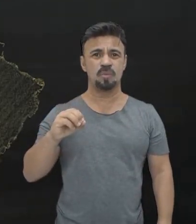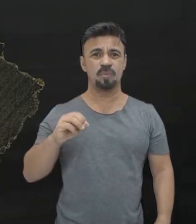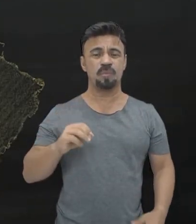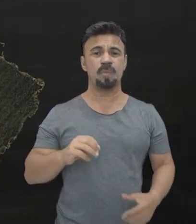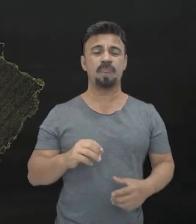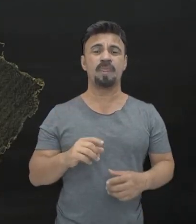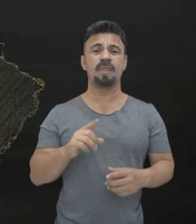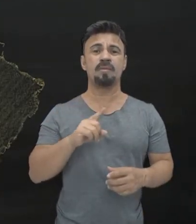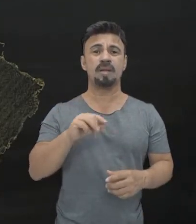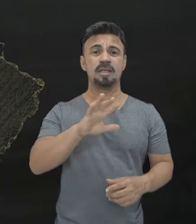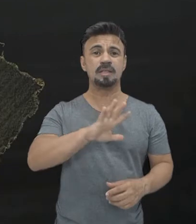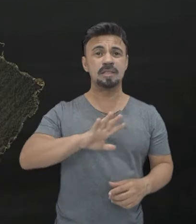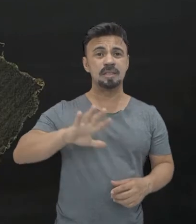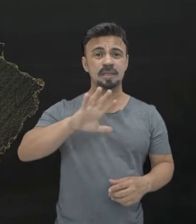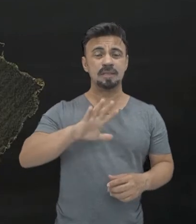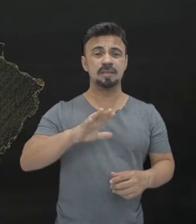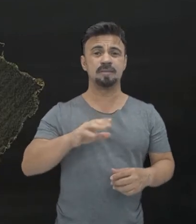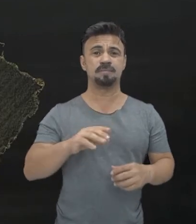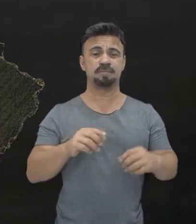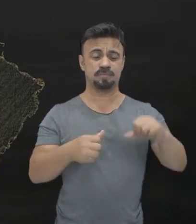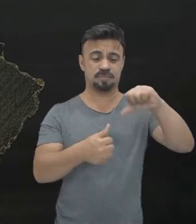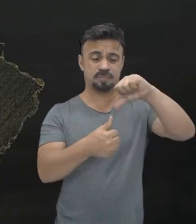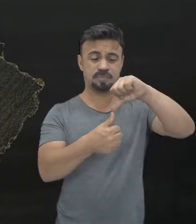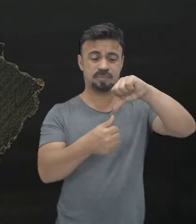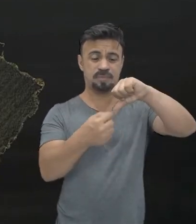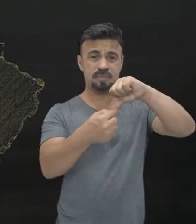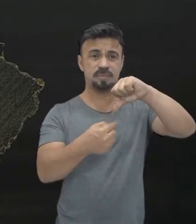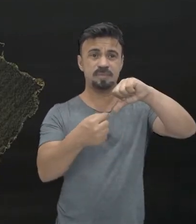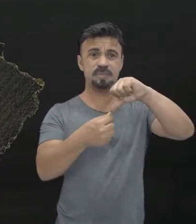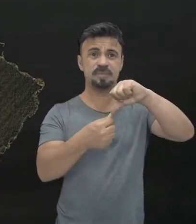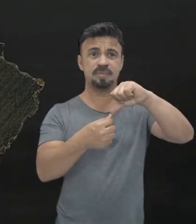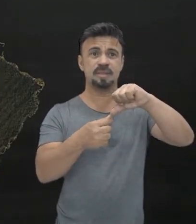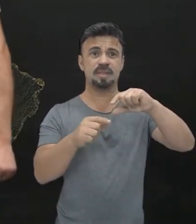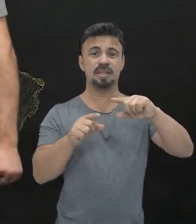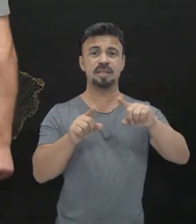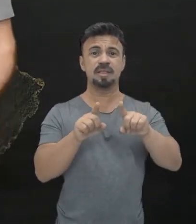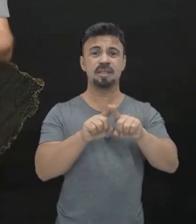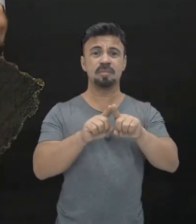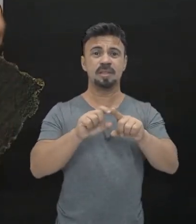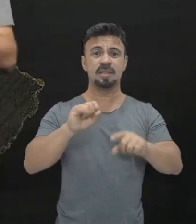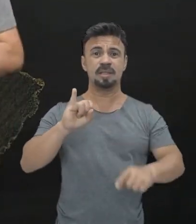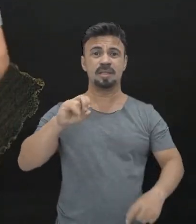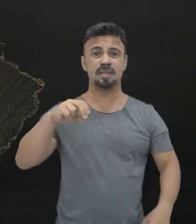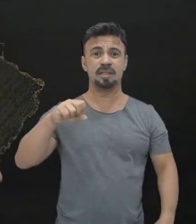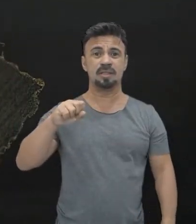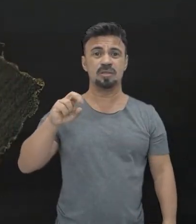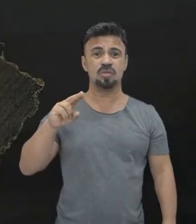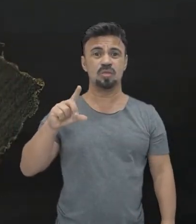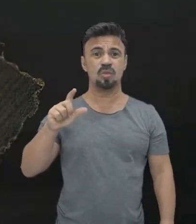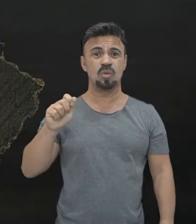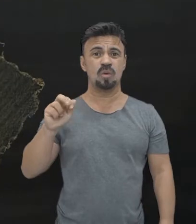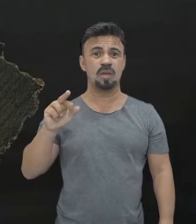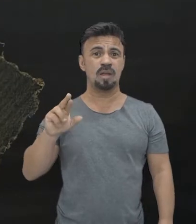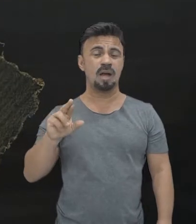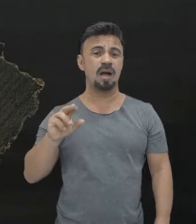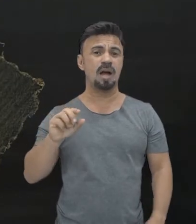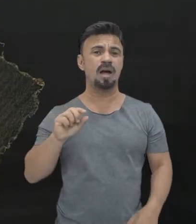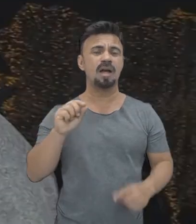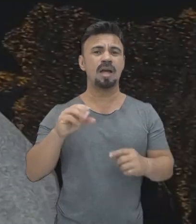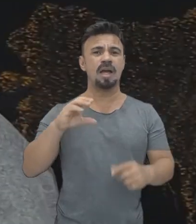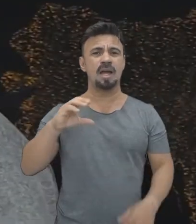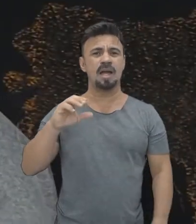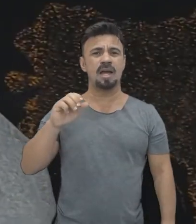Além da região istmica, nós temos a região insular, que também é chamada de